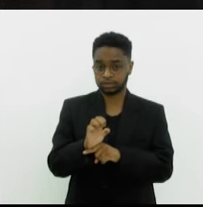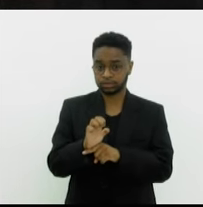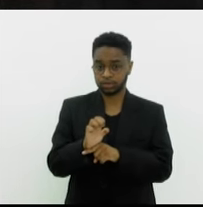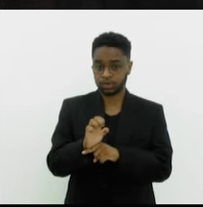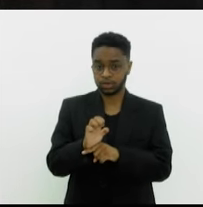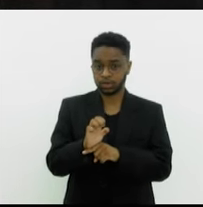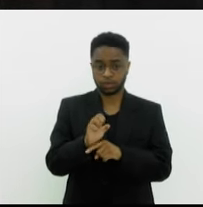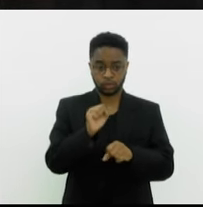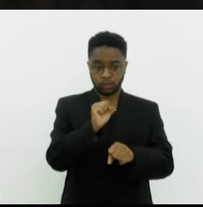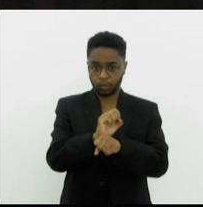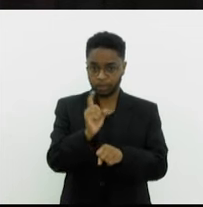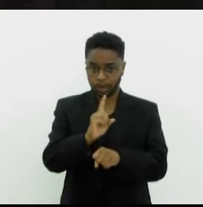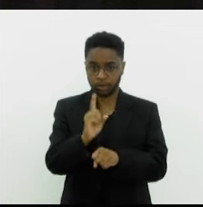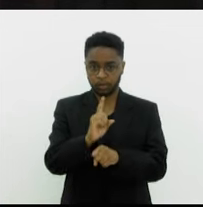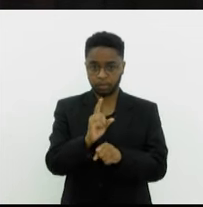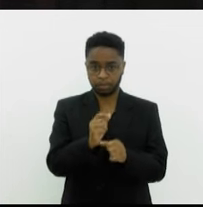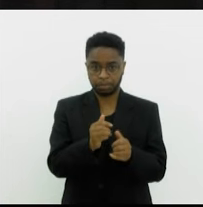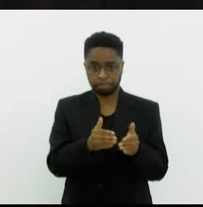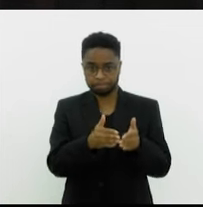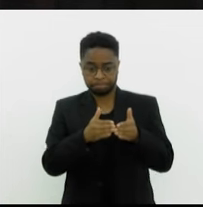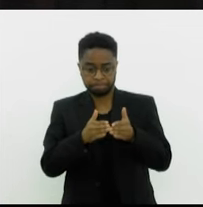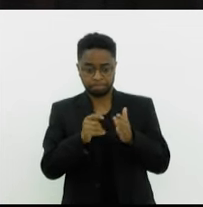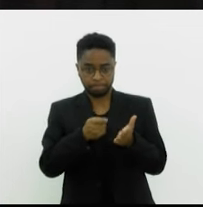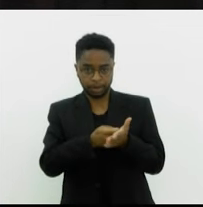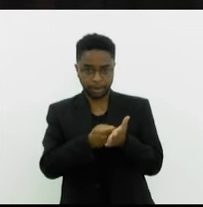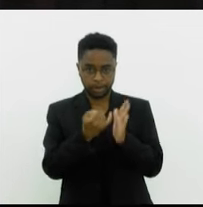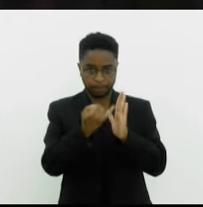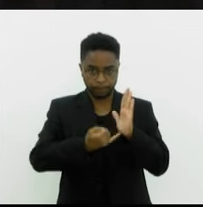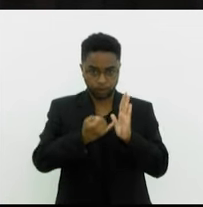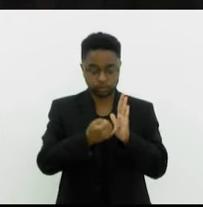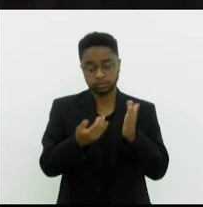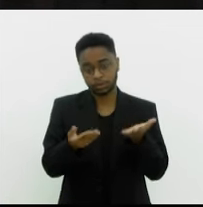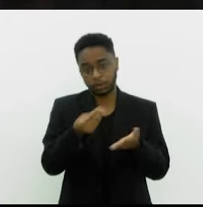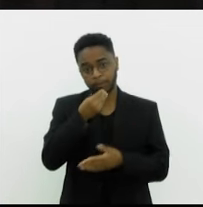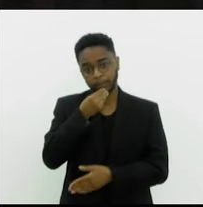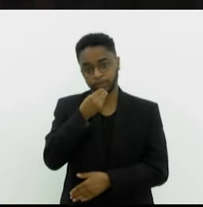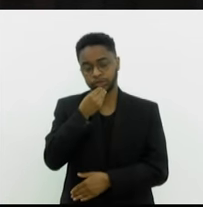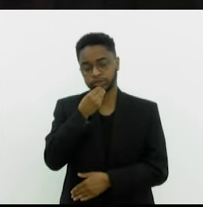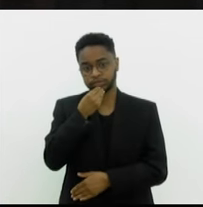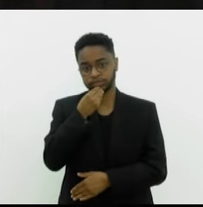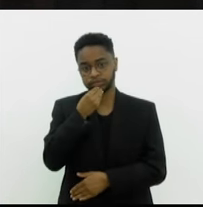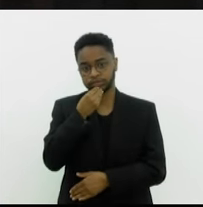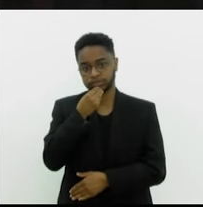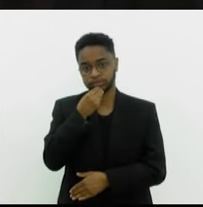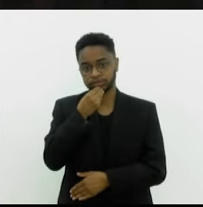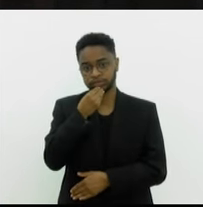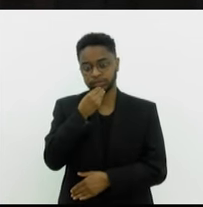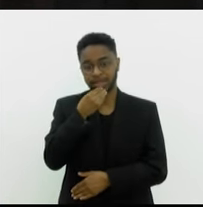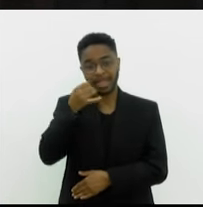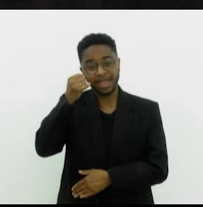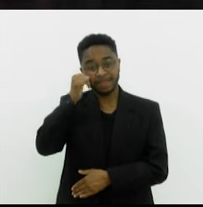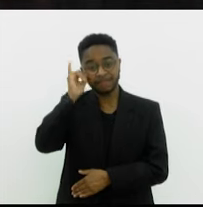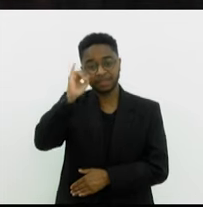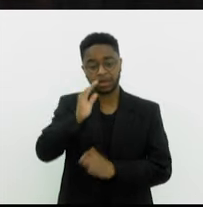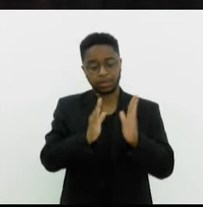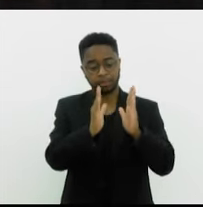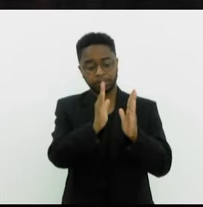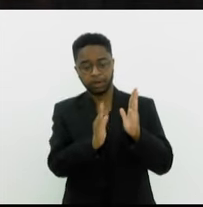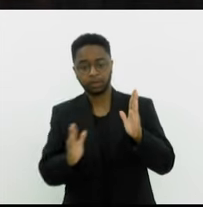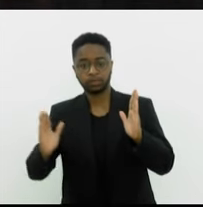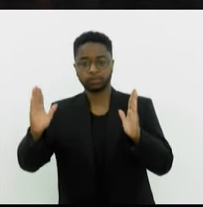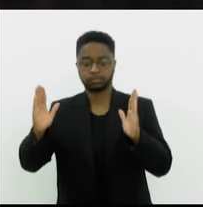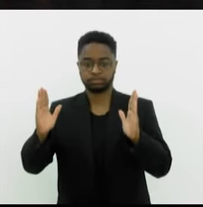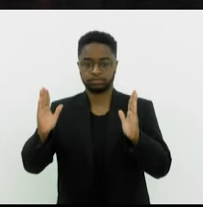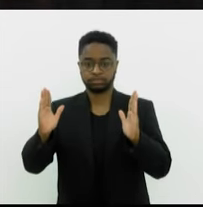cortando os incentivos, pelo menos podia, nesse caso, não estender os prazos.